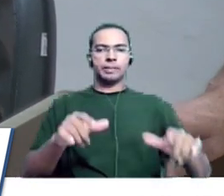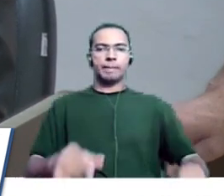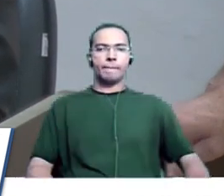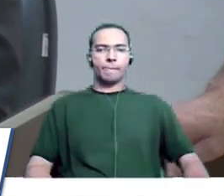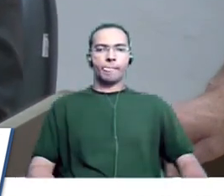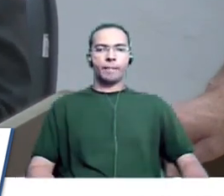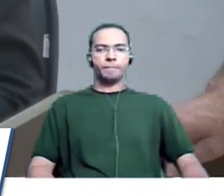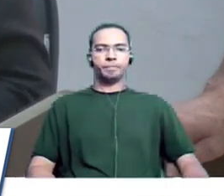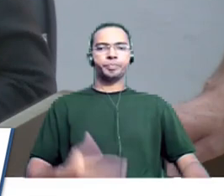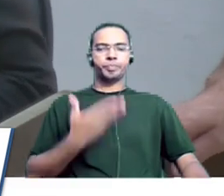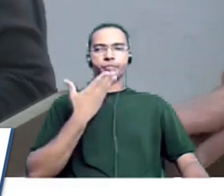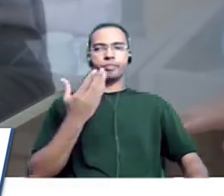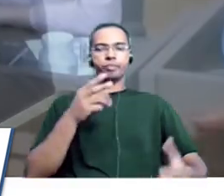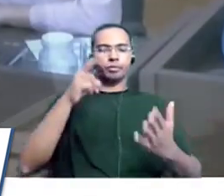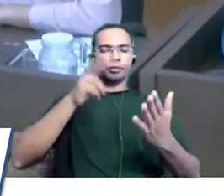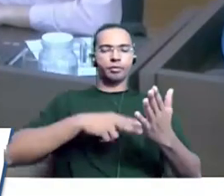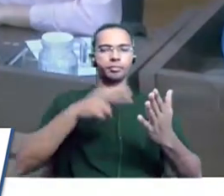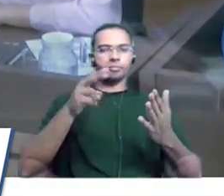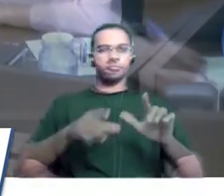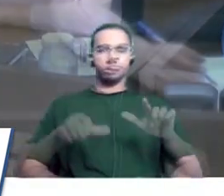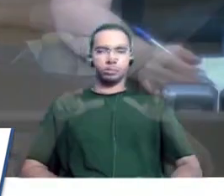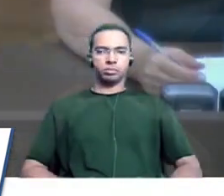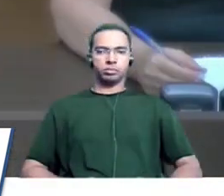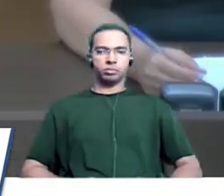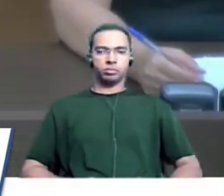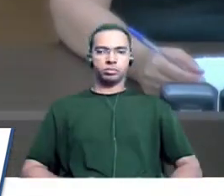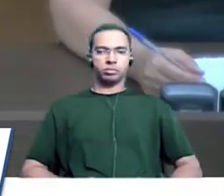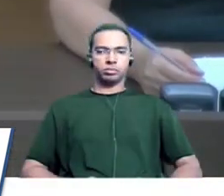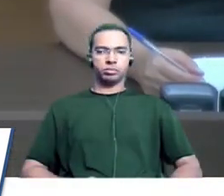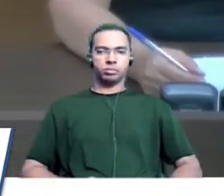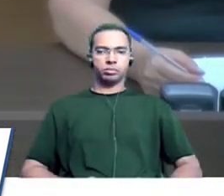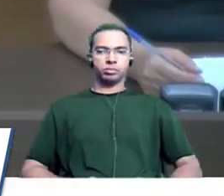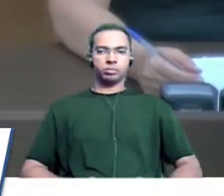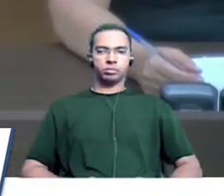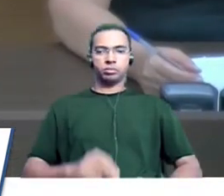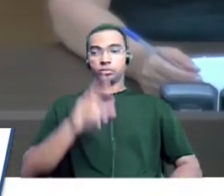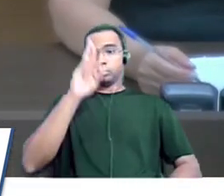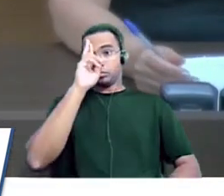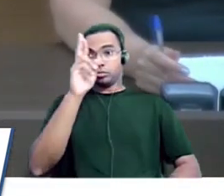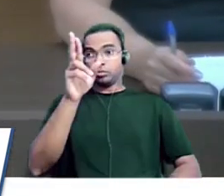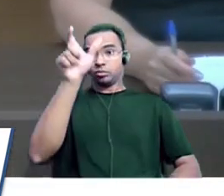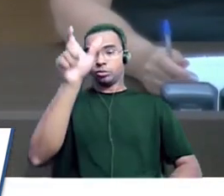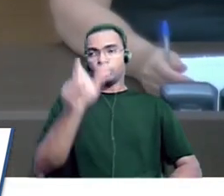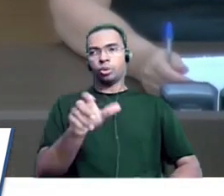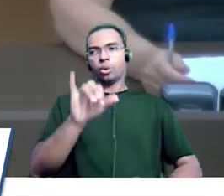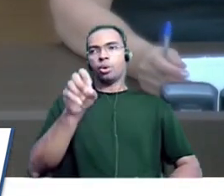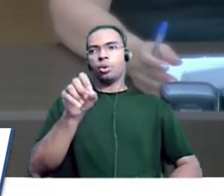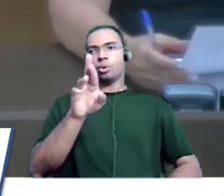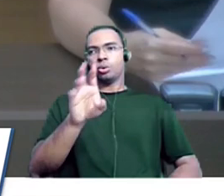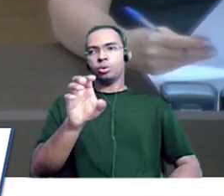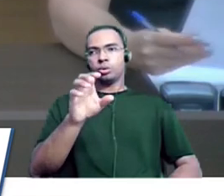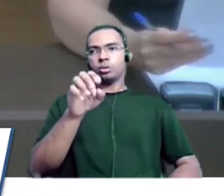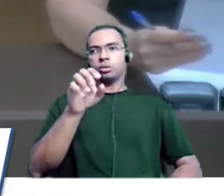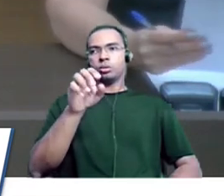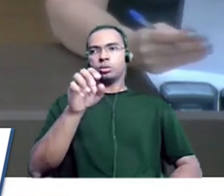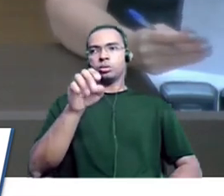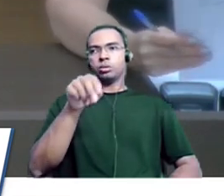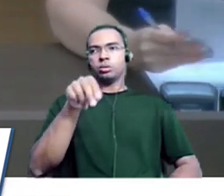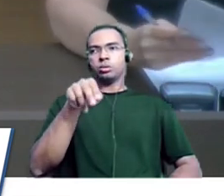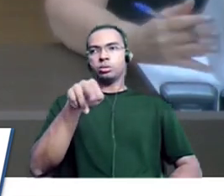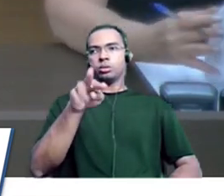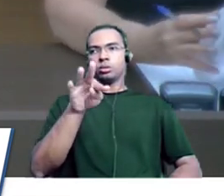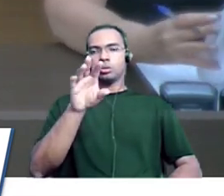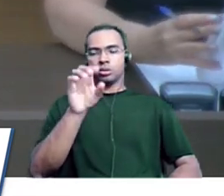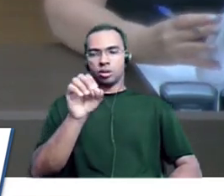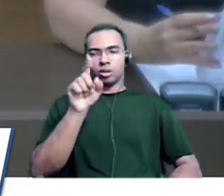Peço ao primeiro secretário, faça a leitura da moção de aplauso. Dr. Jorge Amaro Cury Neto. É